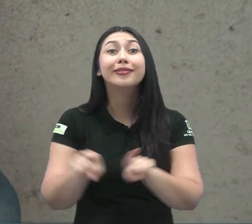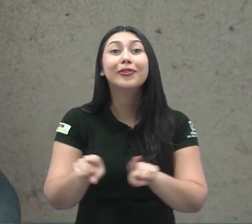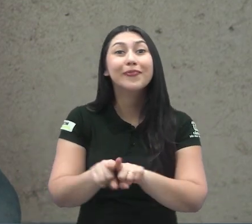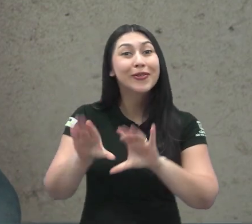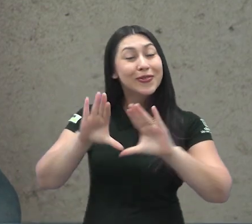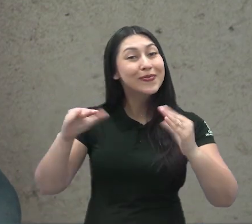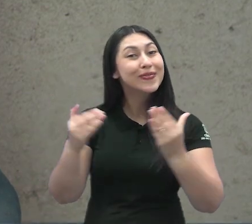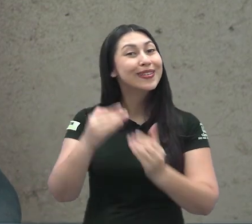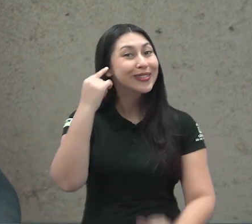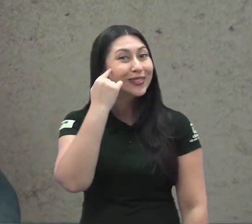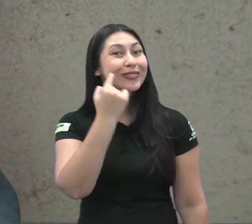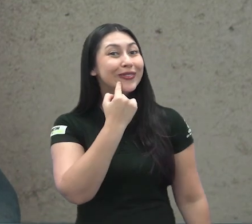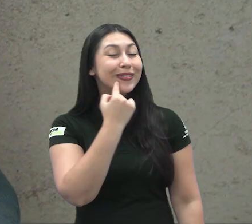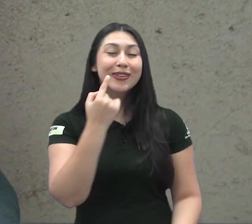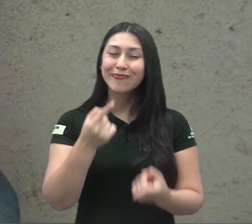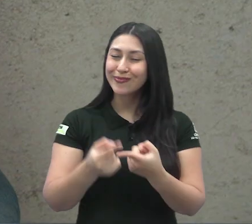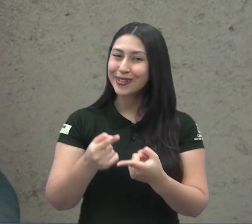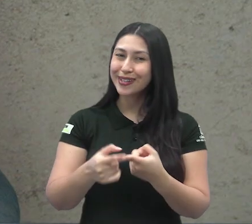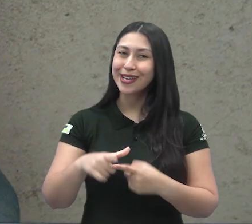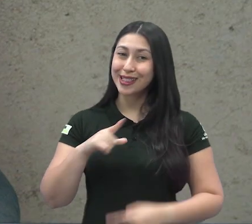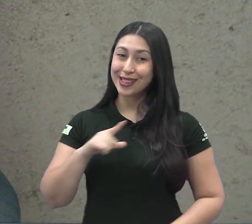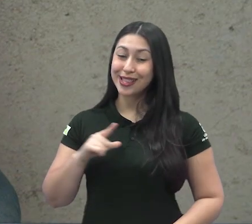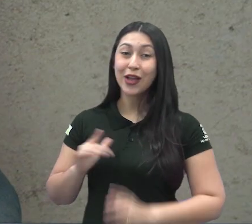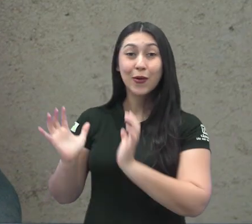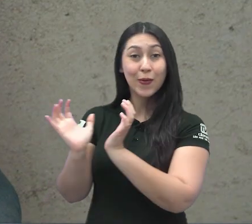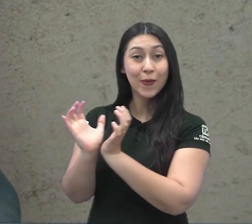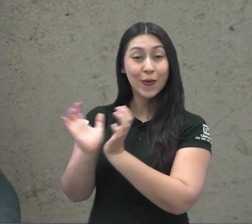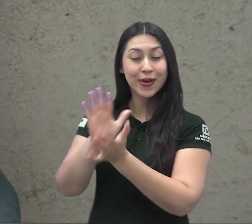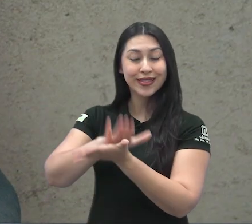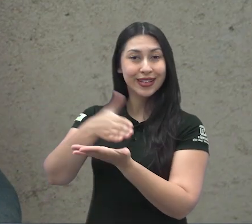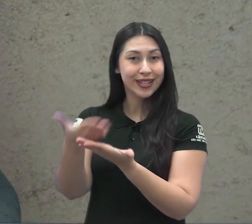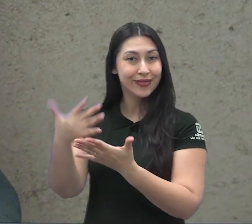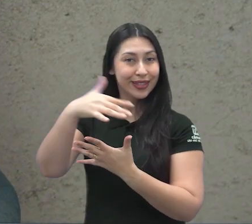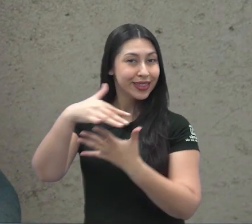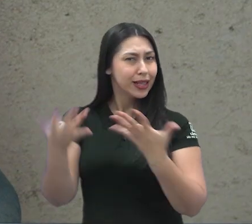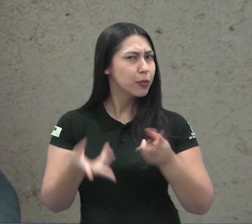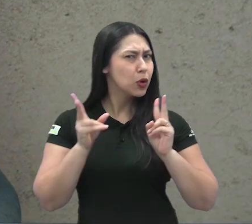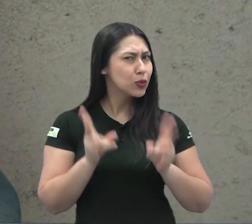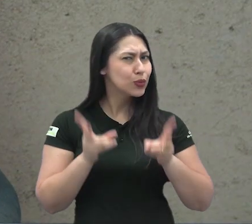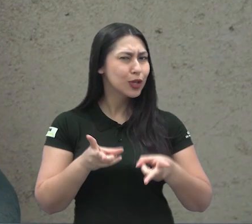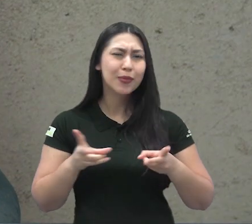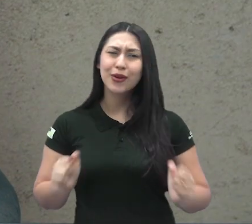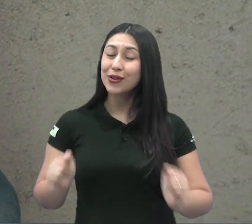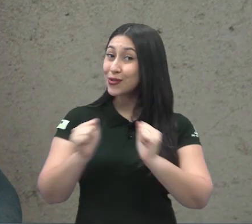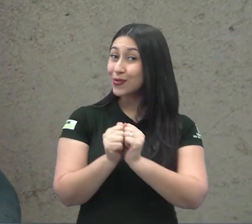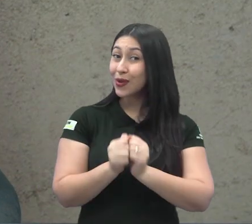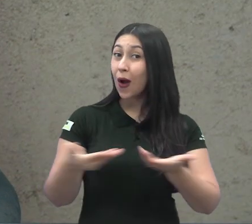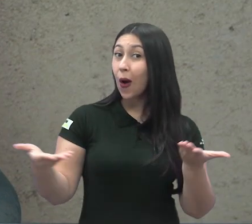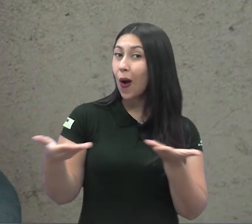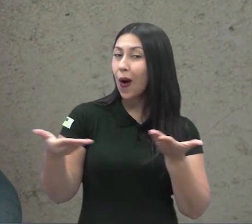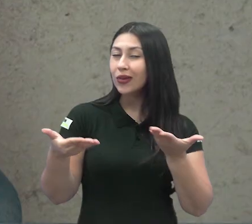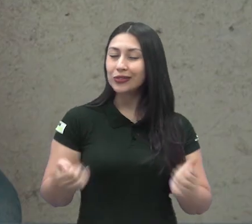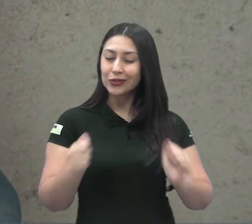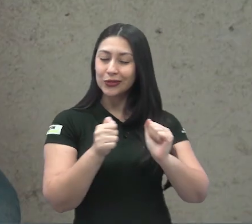comunidade surda. Isso é possível graças ao trabalho dos nossos intérpretes de Libras, que estão sempre com a gente. E hoje, quem